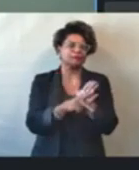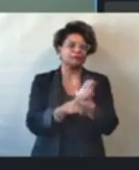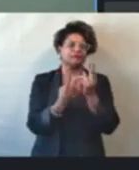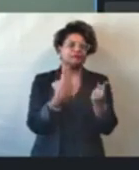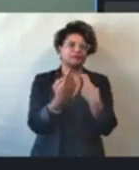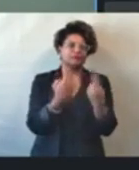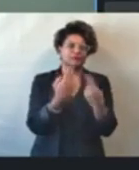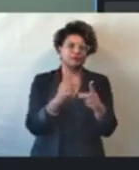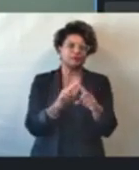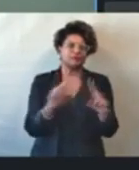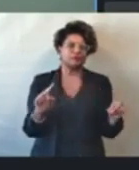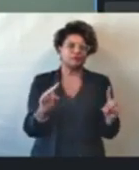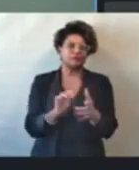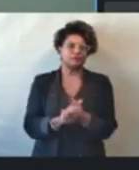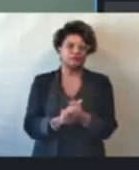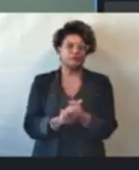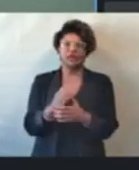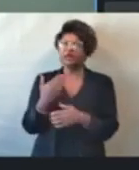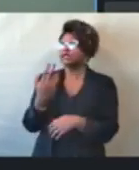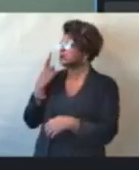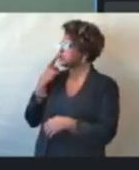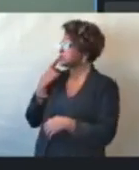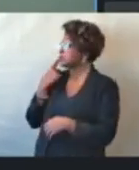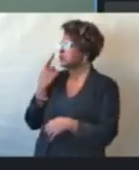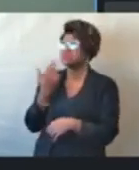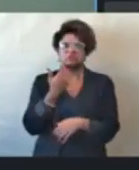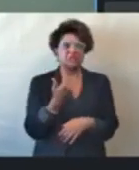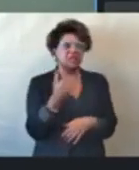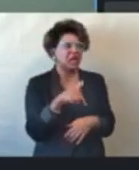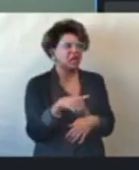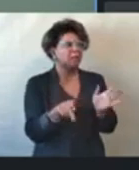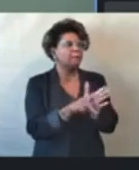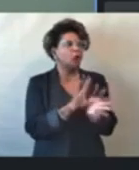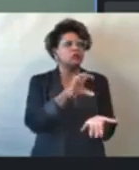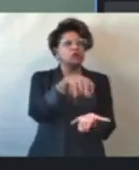que eu ia falar. Eu estou vendo quem da política urbana está participando conosco. Eu não tenho essas